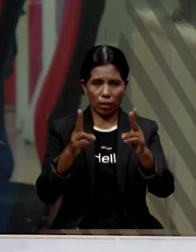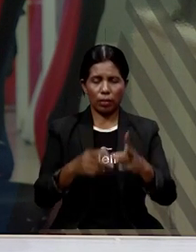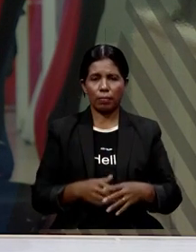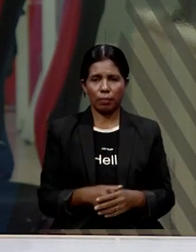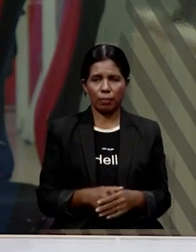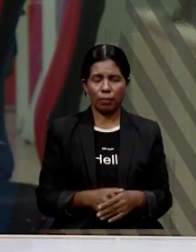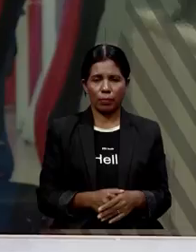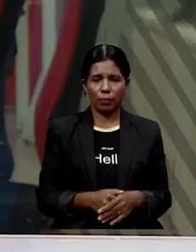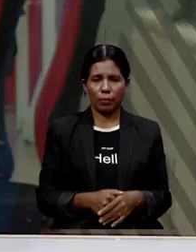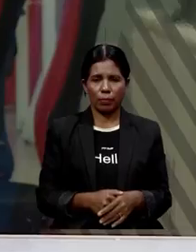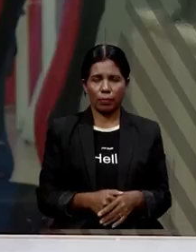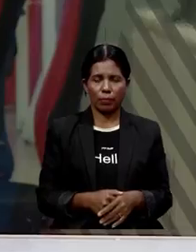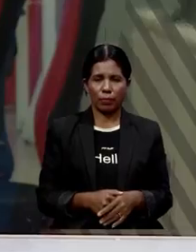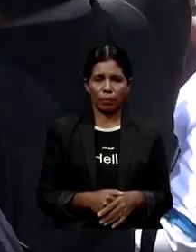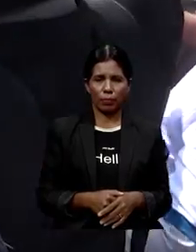Macas.